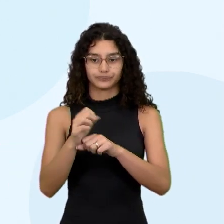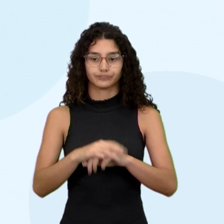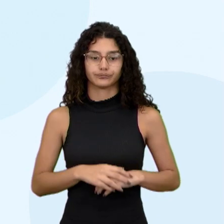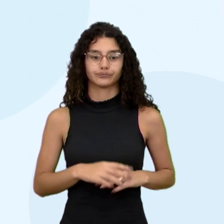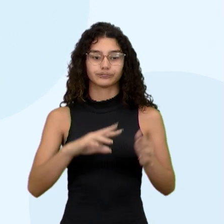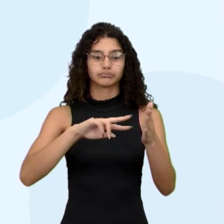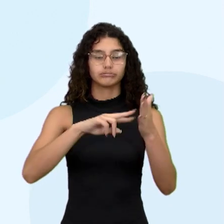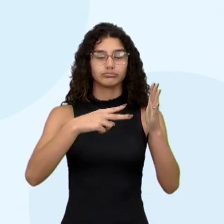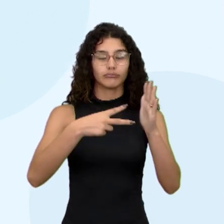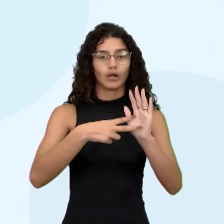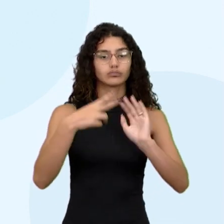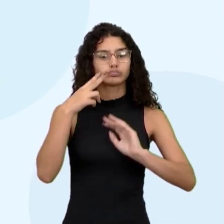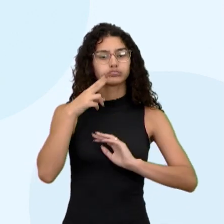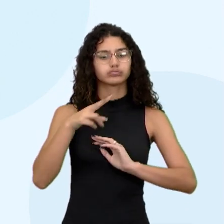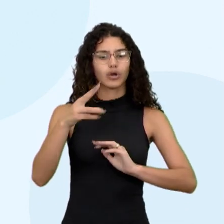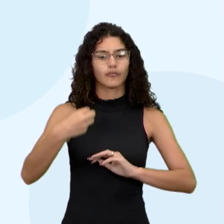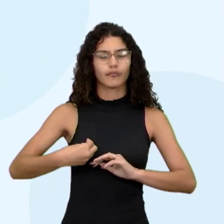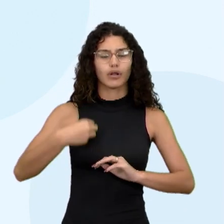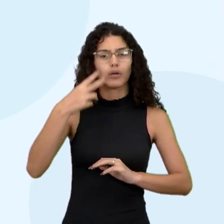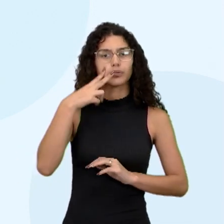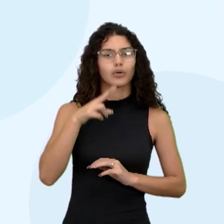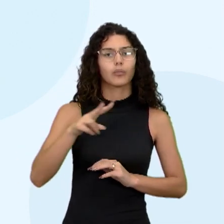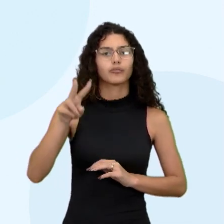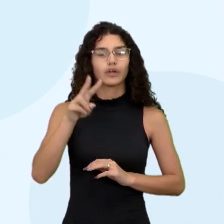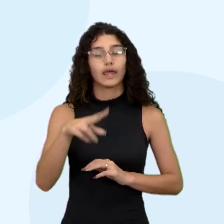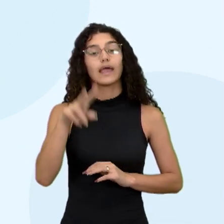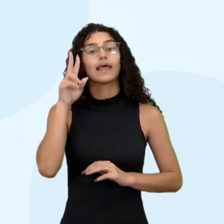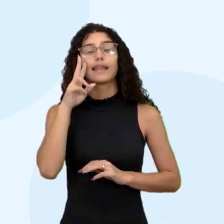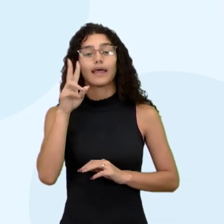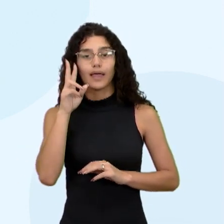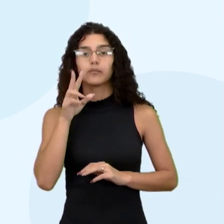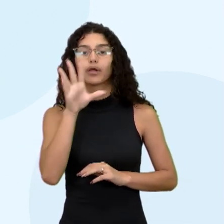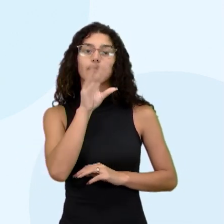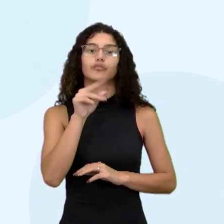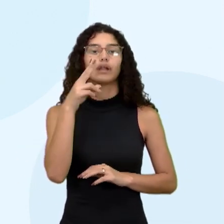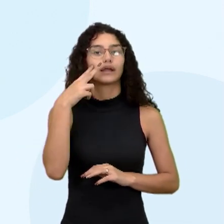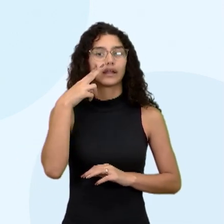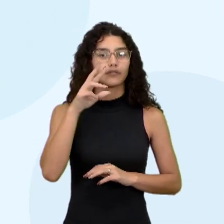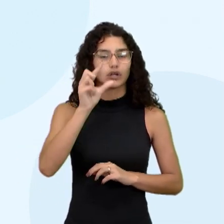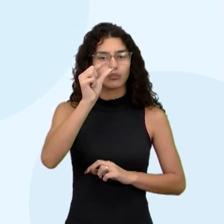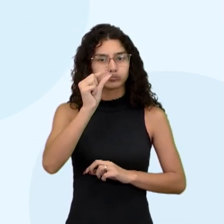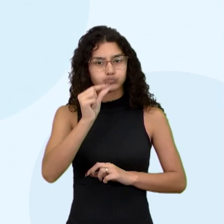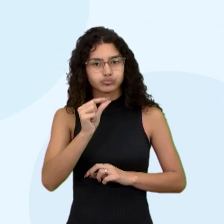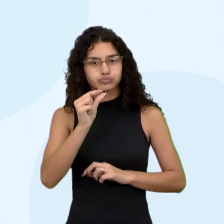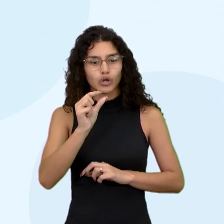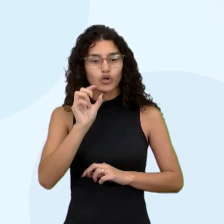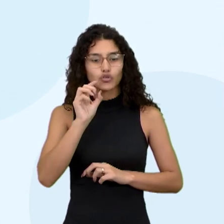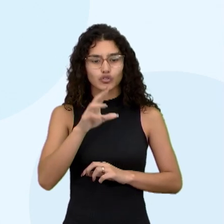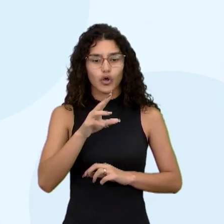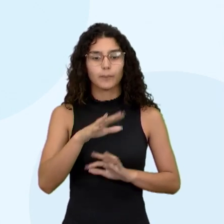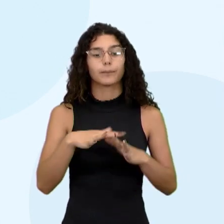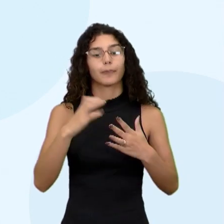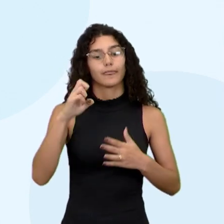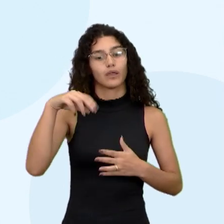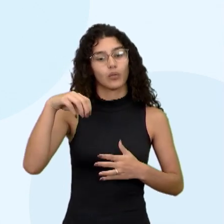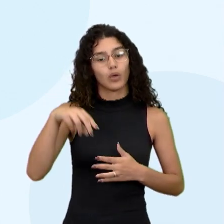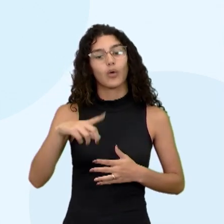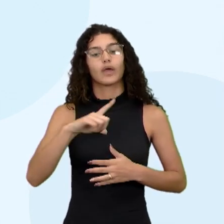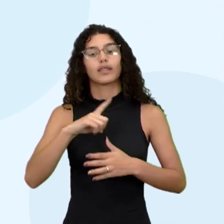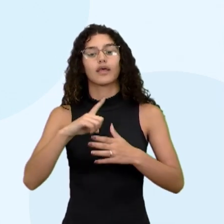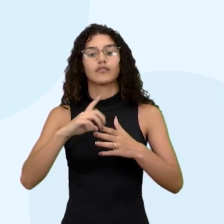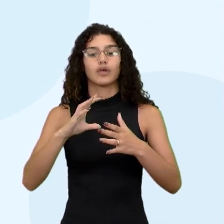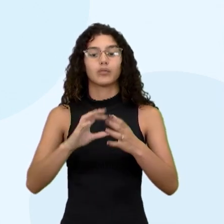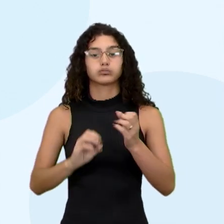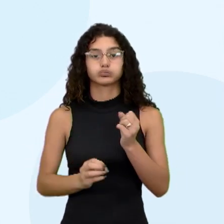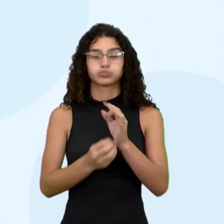Fanerozoico significa vida visível. Lembra que eu falei aí da vida microscópica? Por ser o éon em que houve a grande